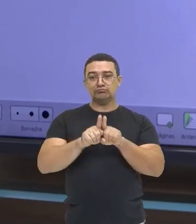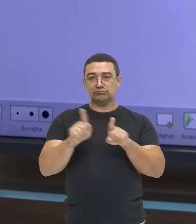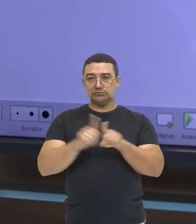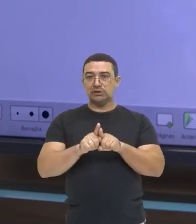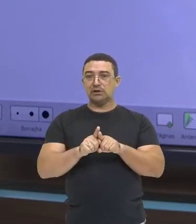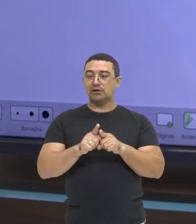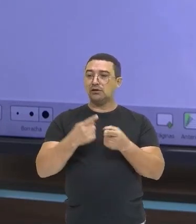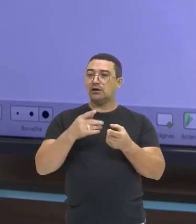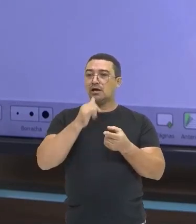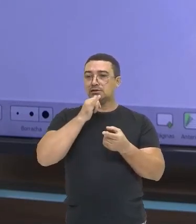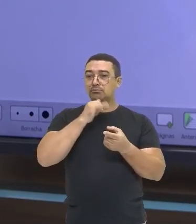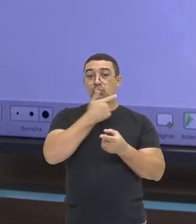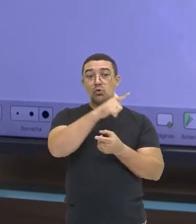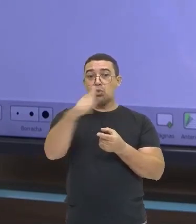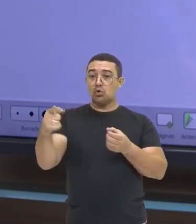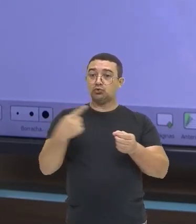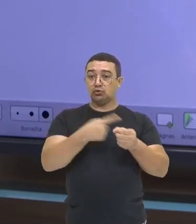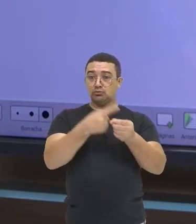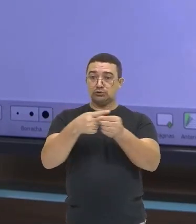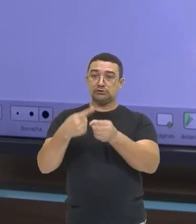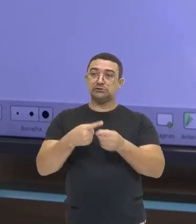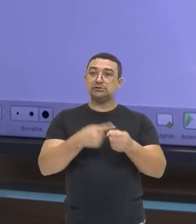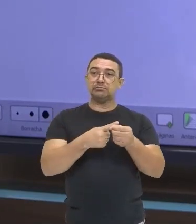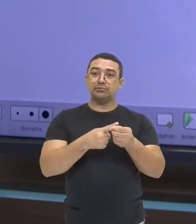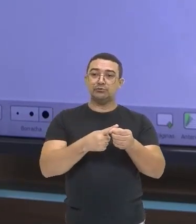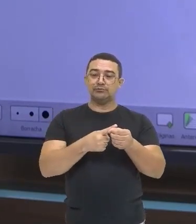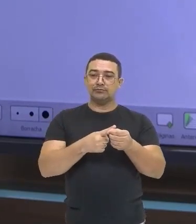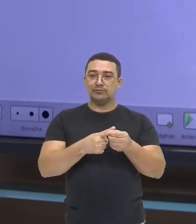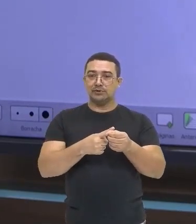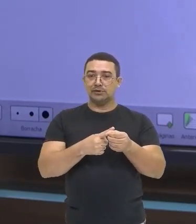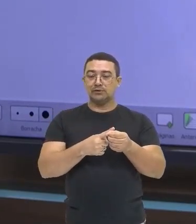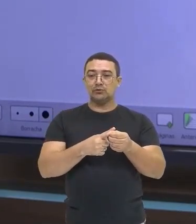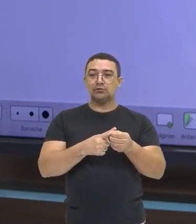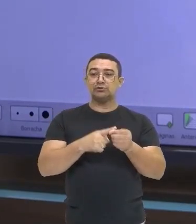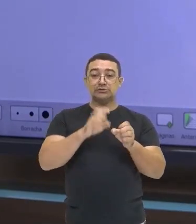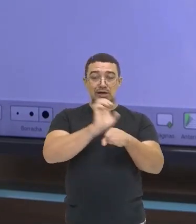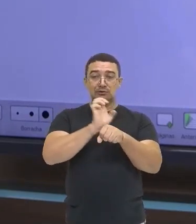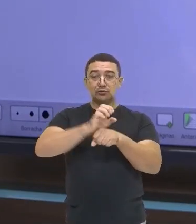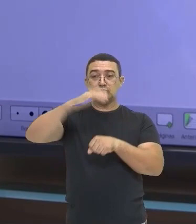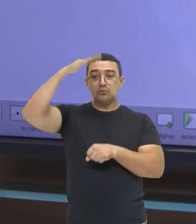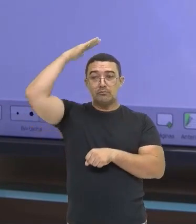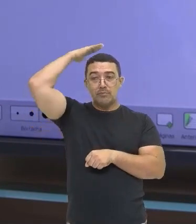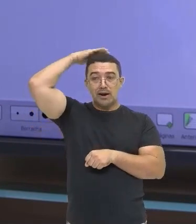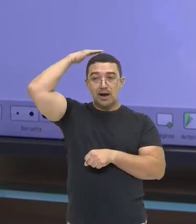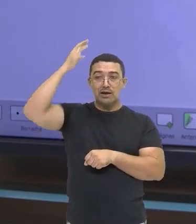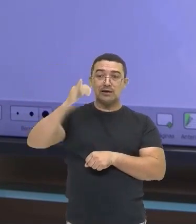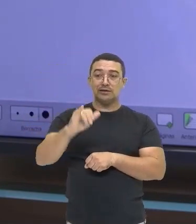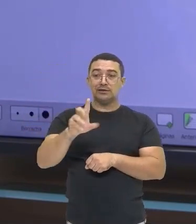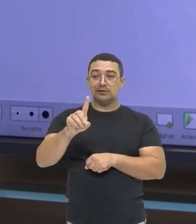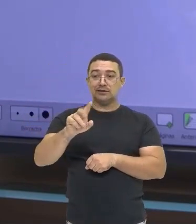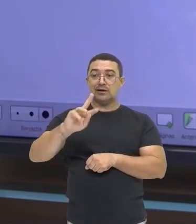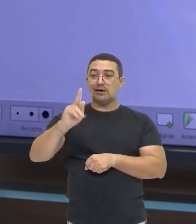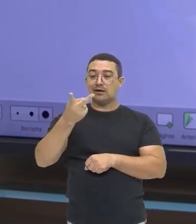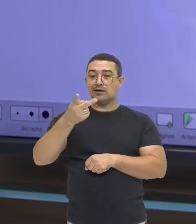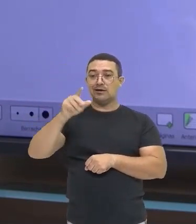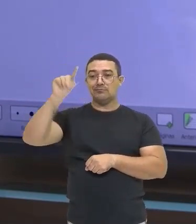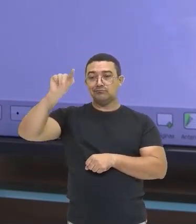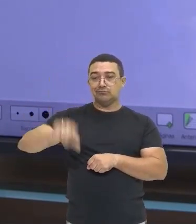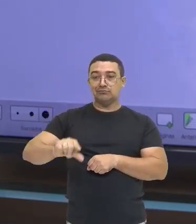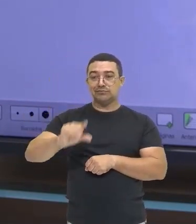de Melgaço, na Ilha do Marajó, no arquipélago do Marajó, que tem IDH inferior a